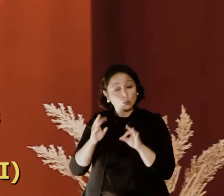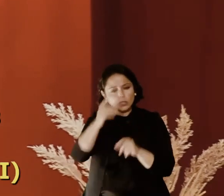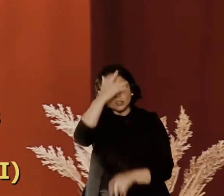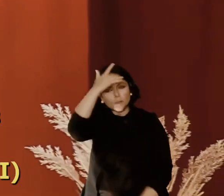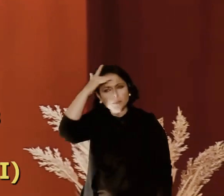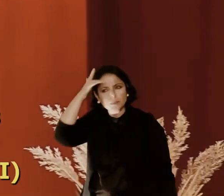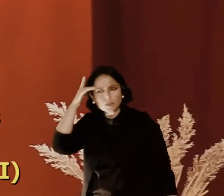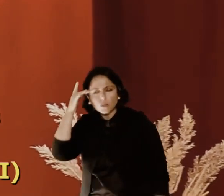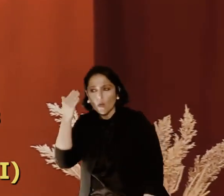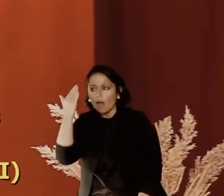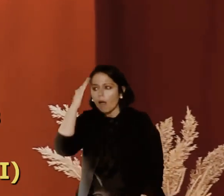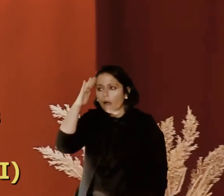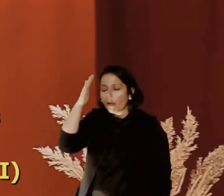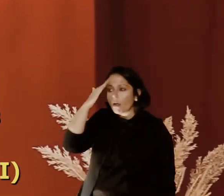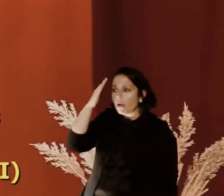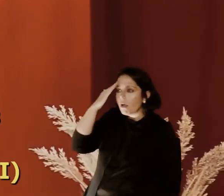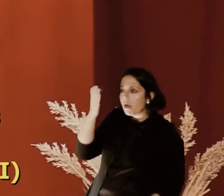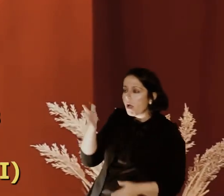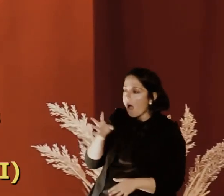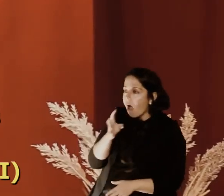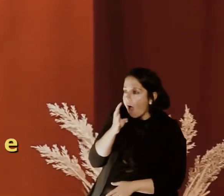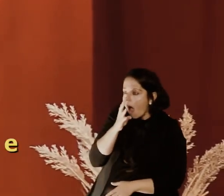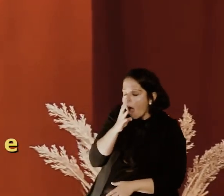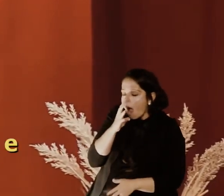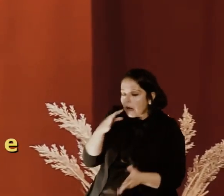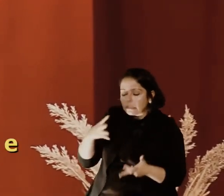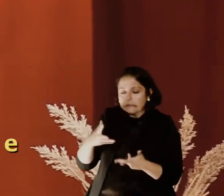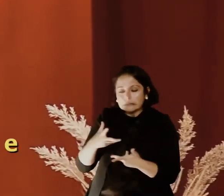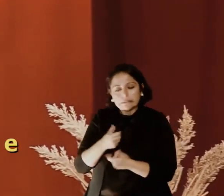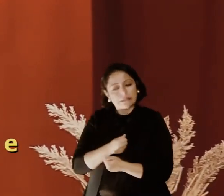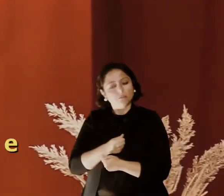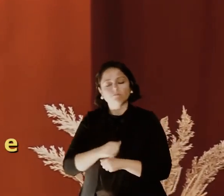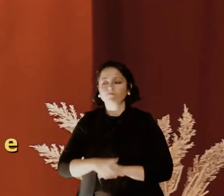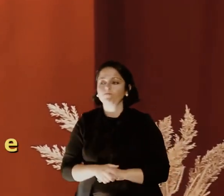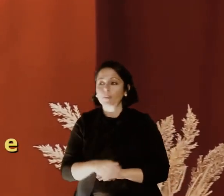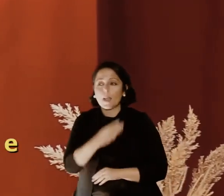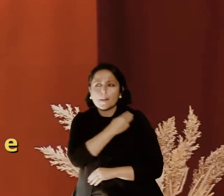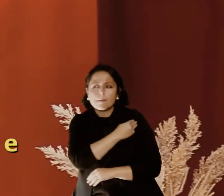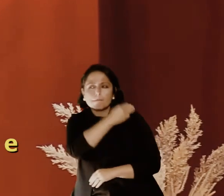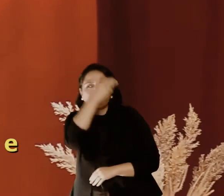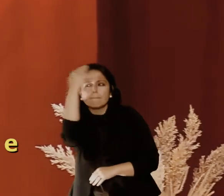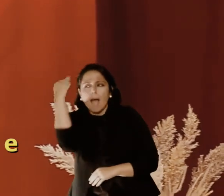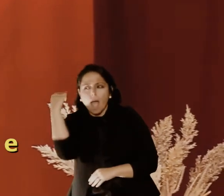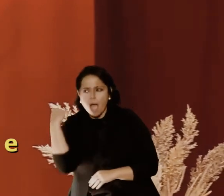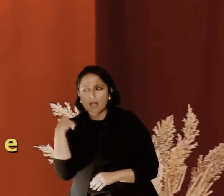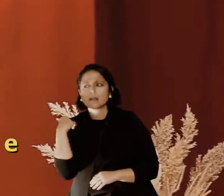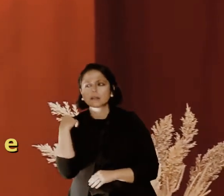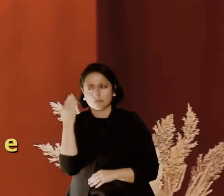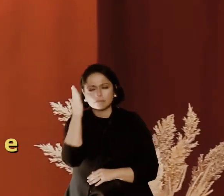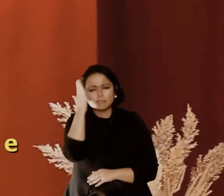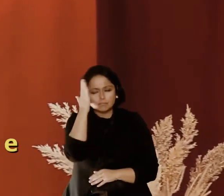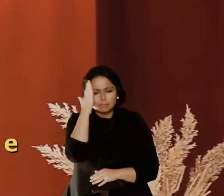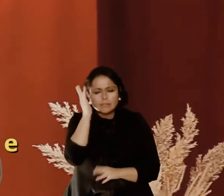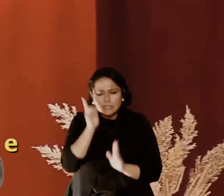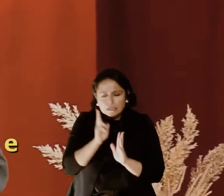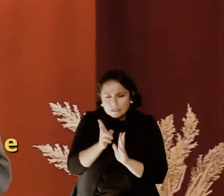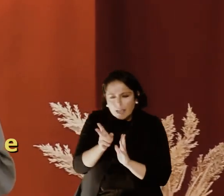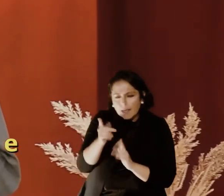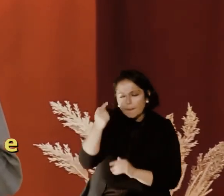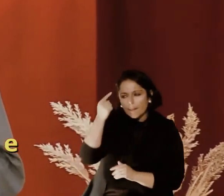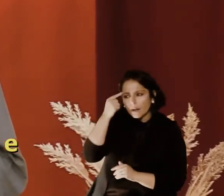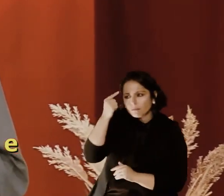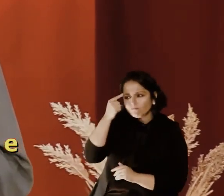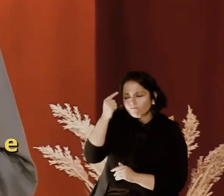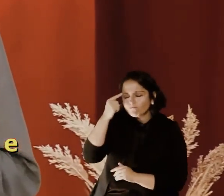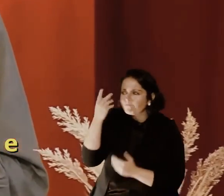ouviram o que os pastores diziam ficaram admirados. Maria, porém, guardava todas essas coisas e sobre